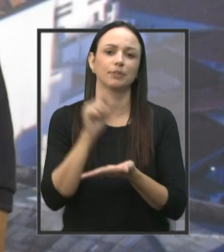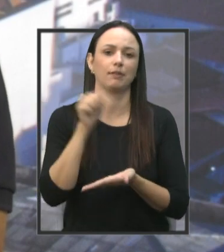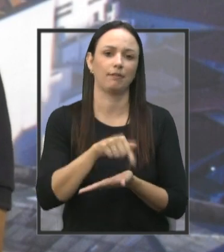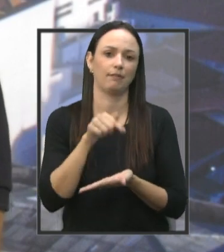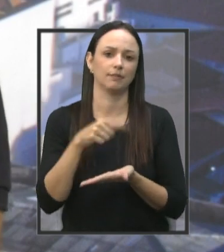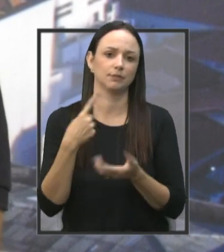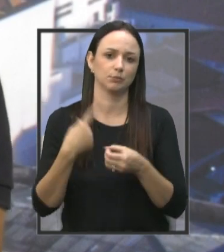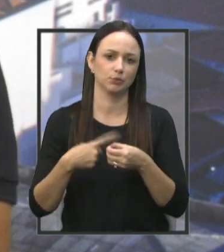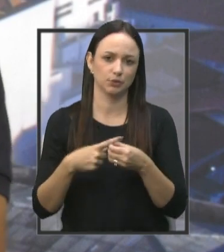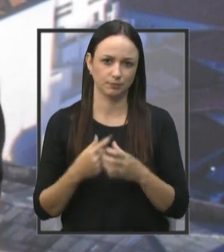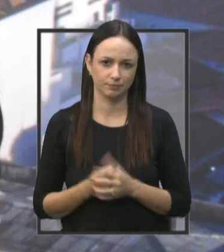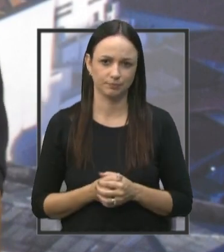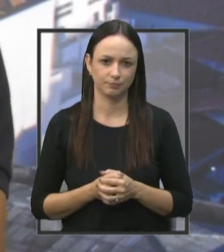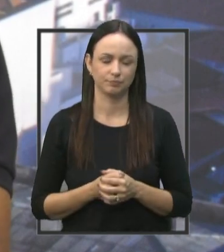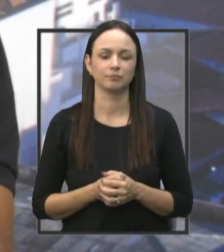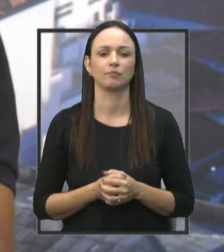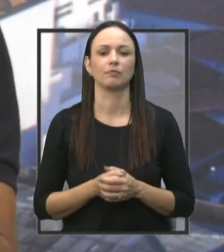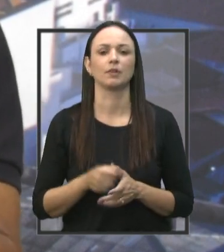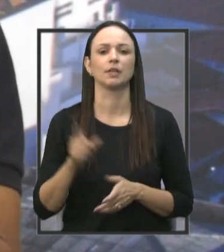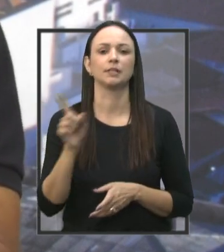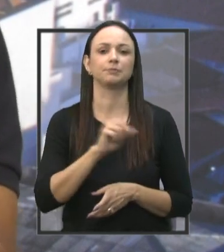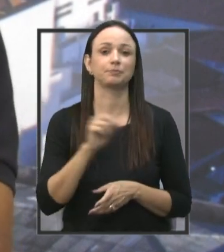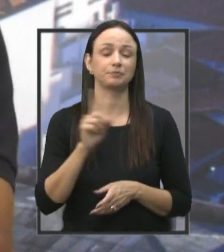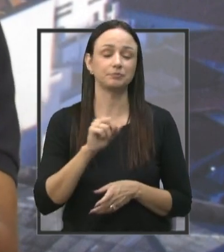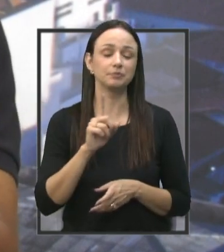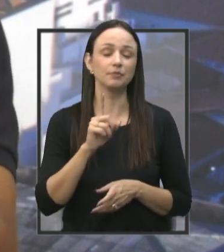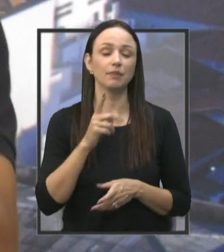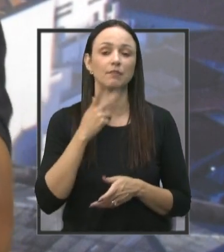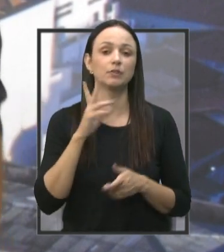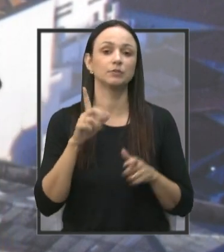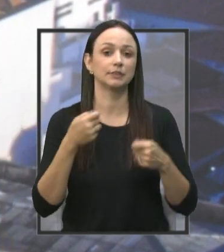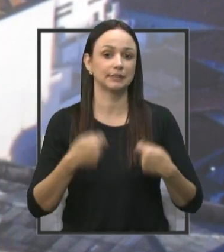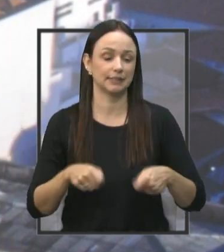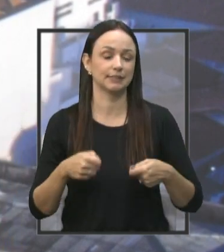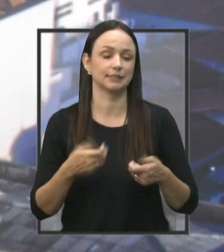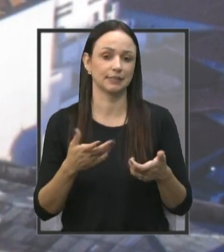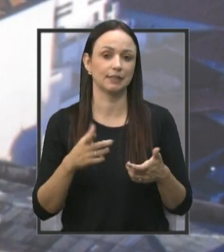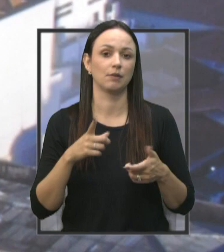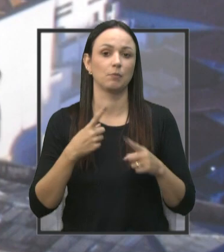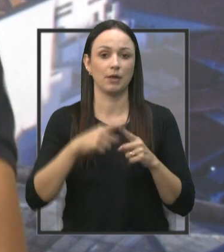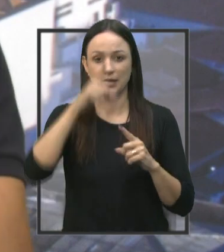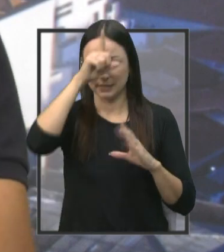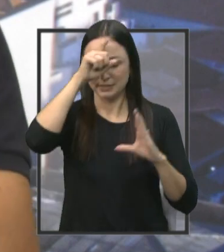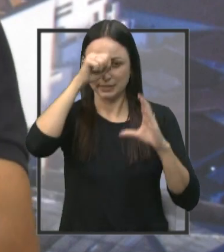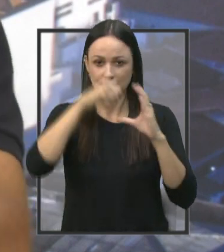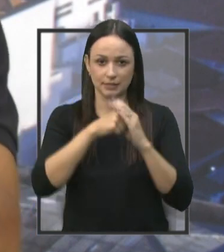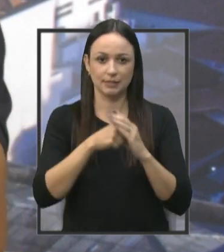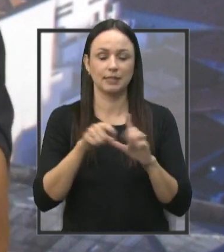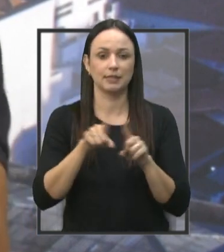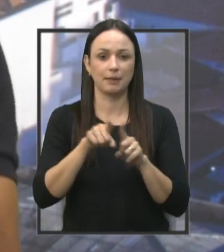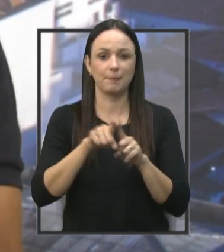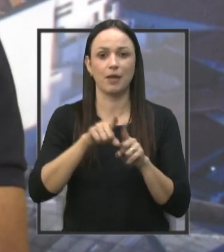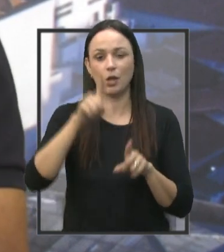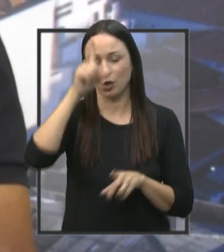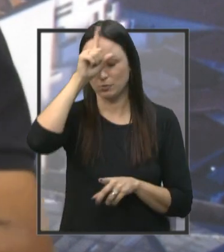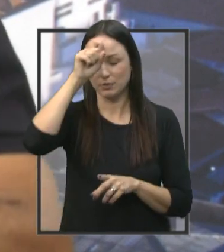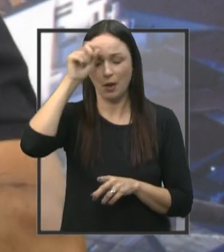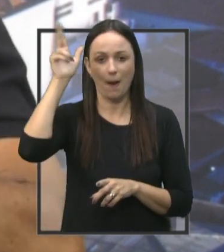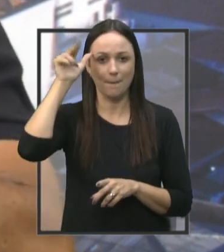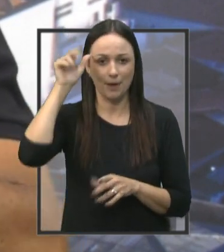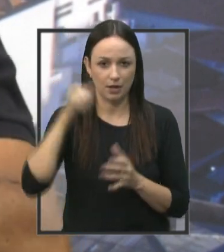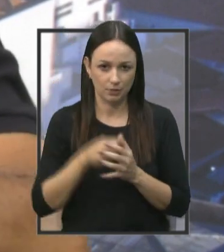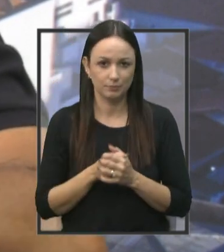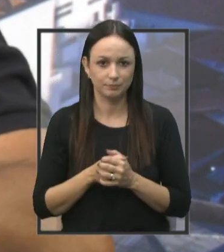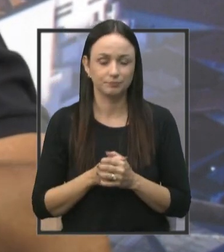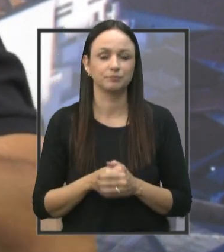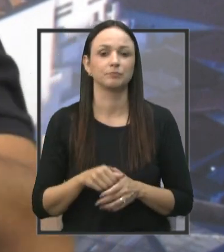município. Eu, não tirando de maneira alguma a necessidade que existe da Santa Casa e do Amaral Carvalho,